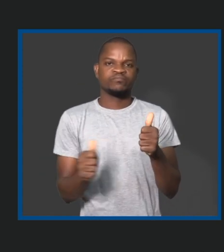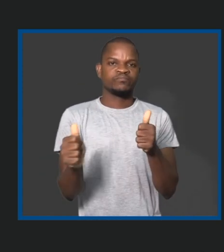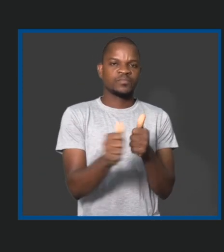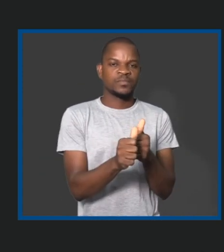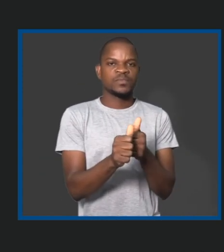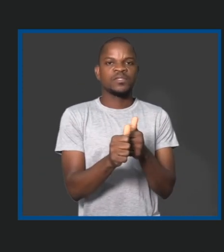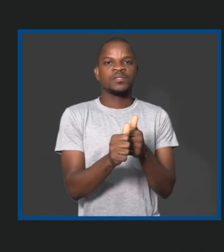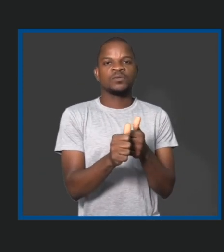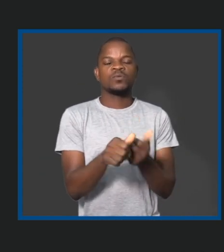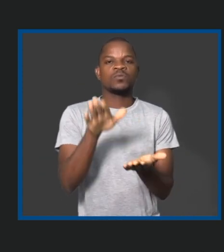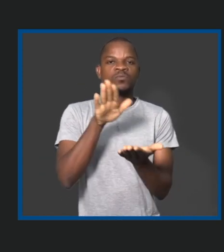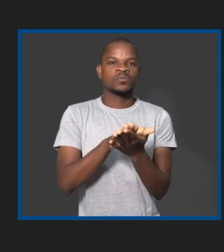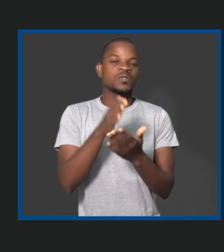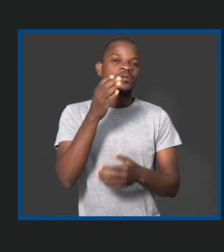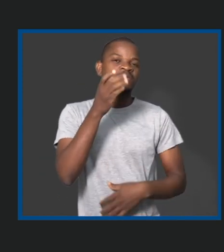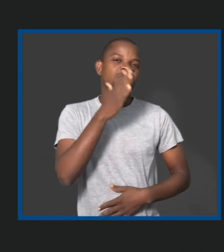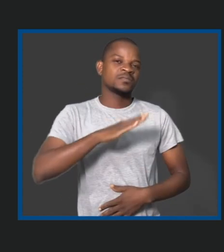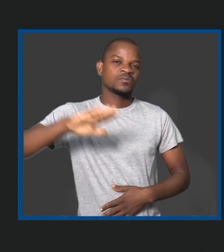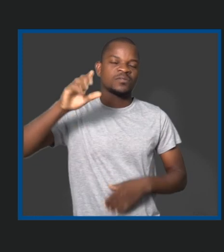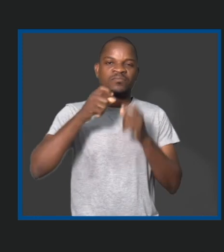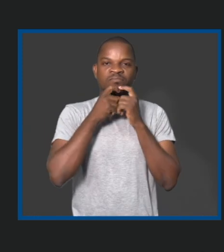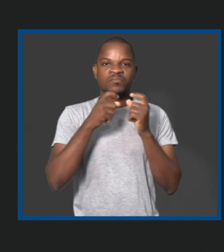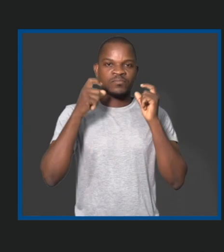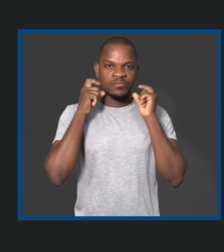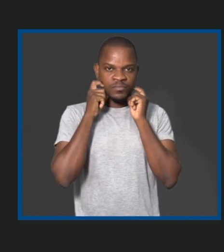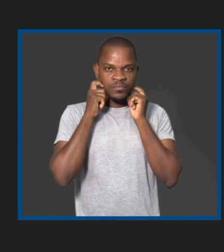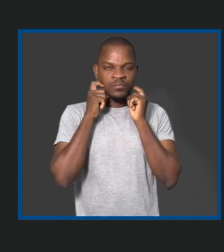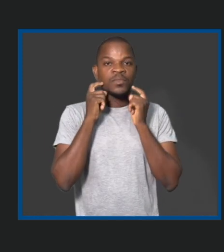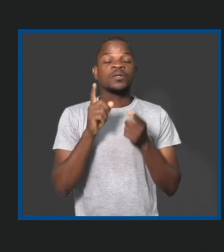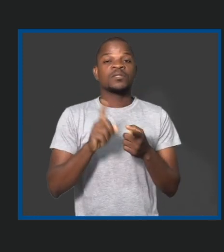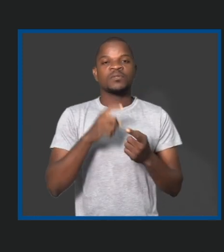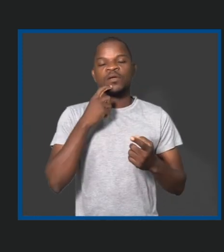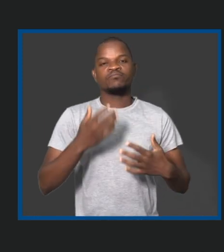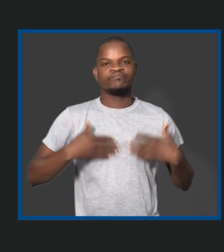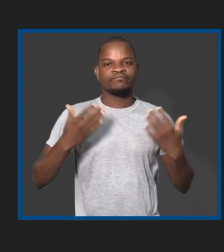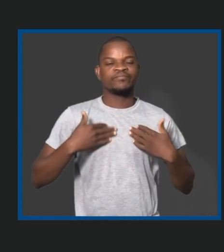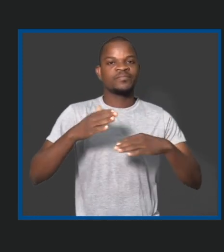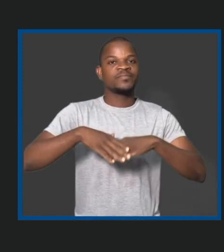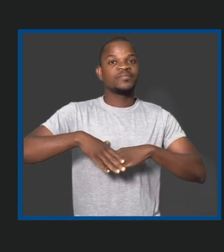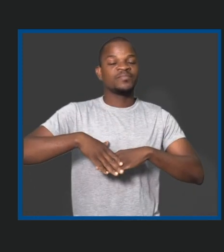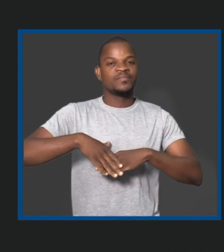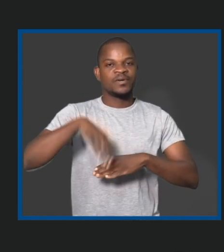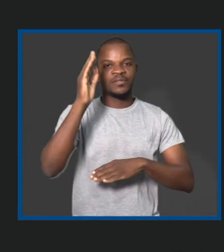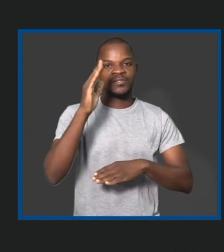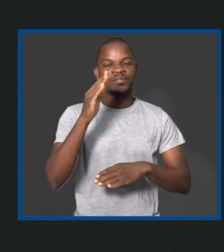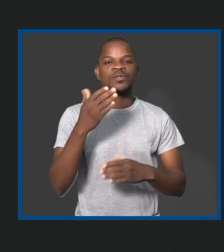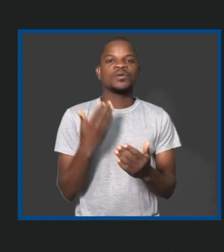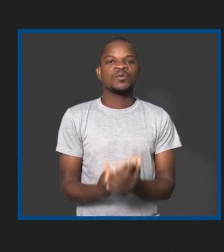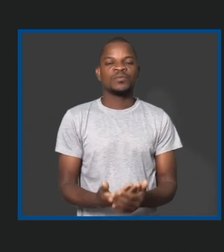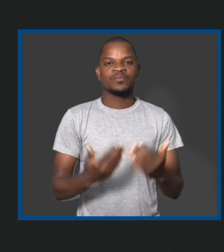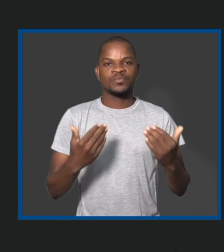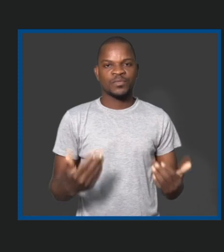respectivamente, representantes das regiões sul, centro e norte do país. Estamos emocionados